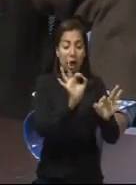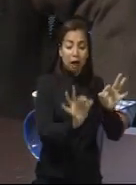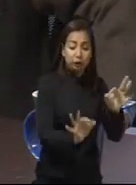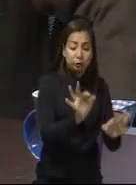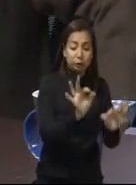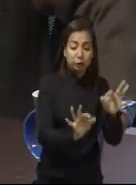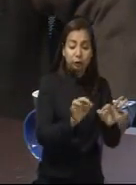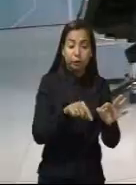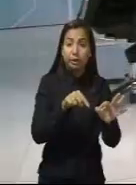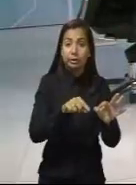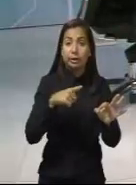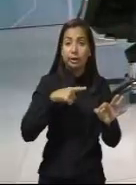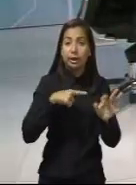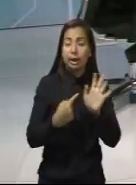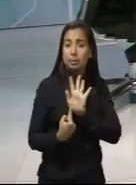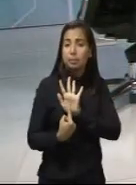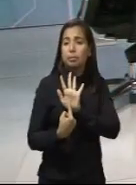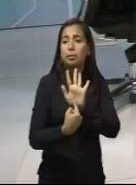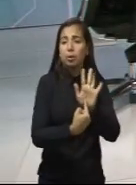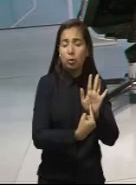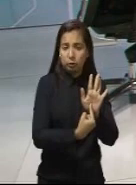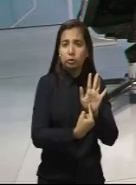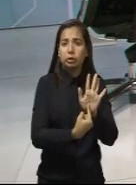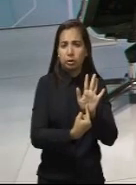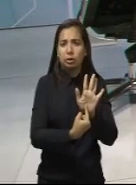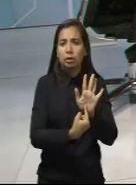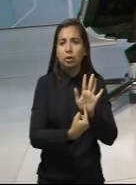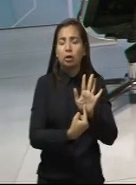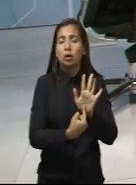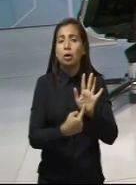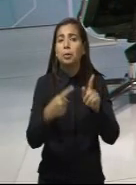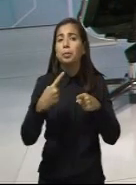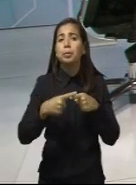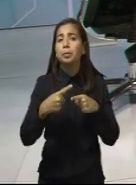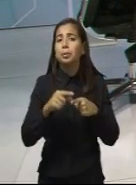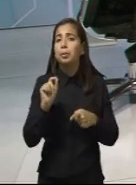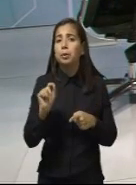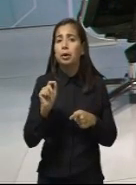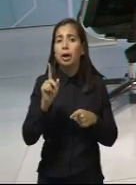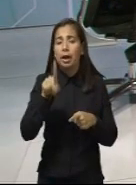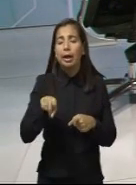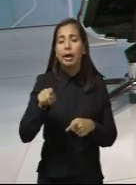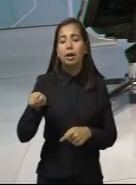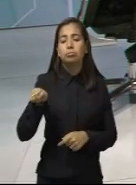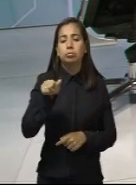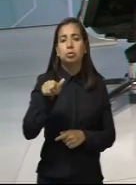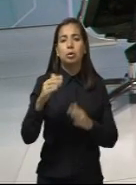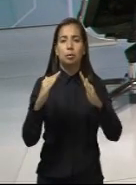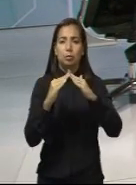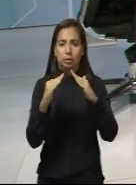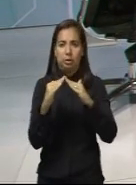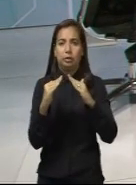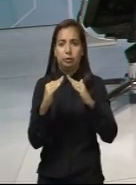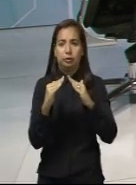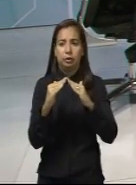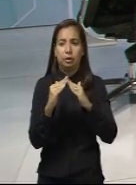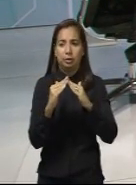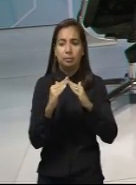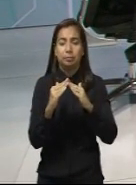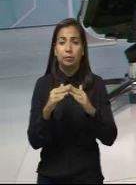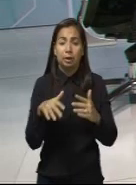sendo mostrada, todos os vícios da justiça, por causa do auxílio moradia. Em que eles reagem de uma